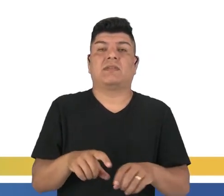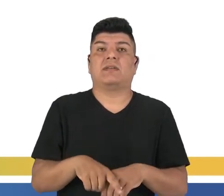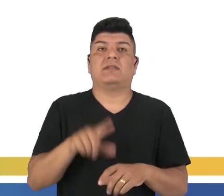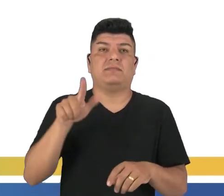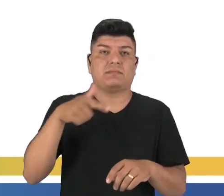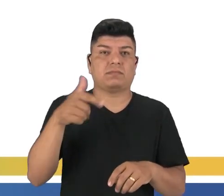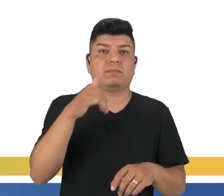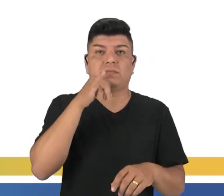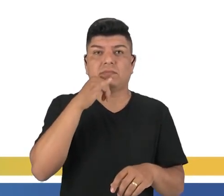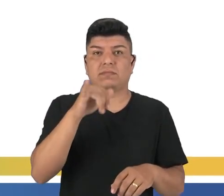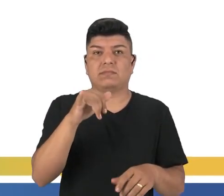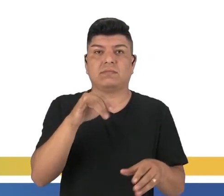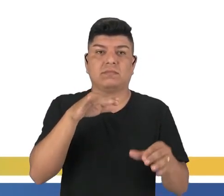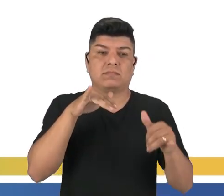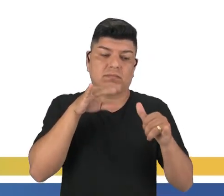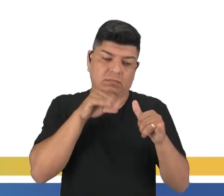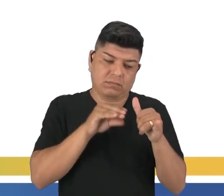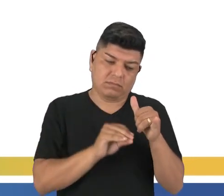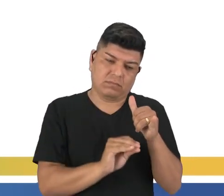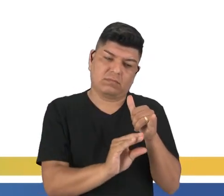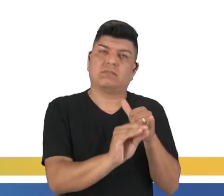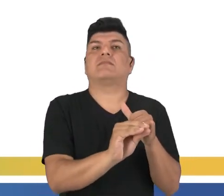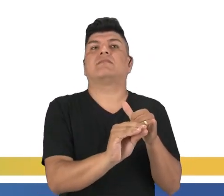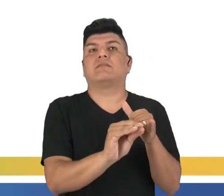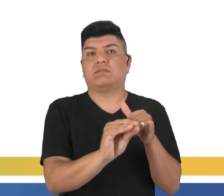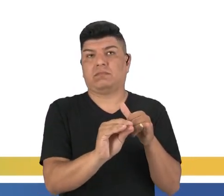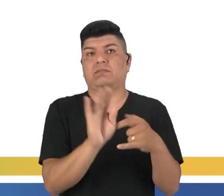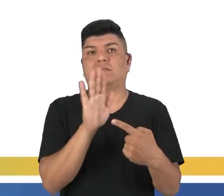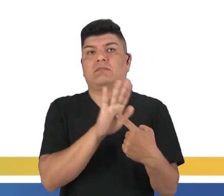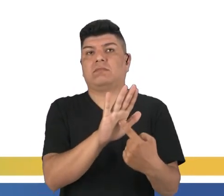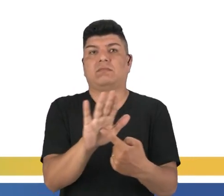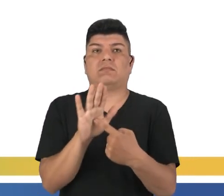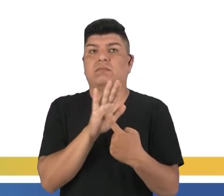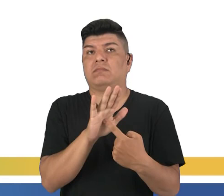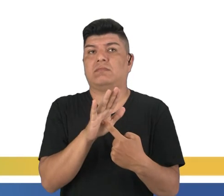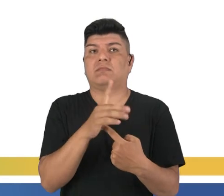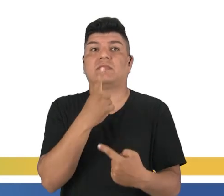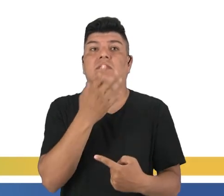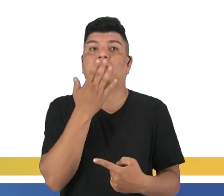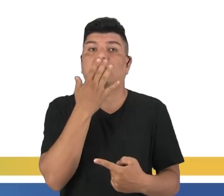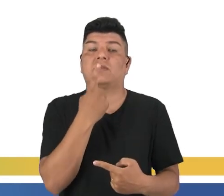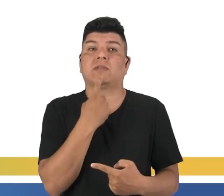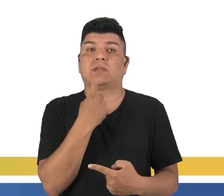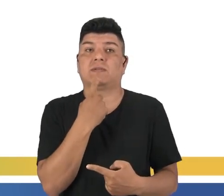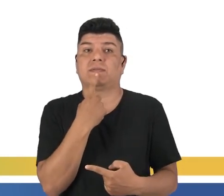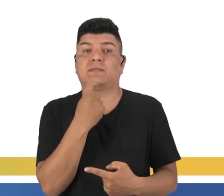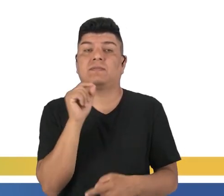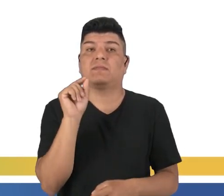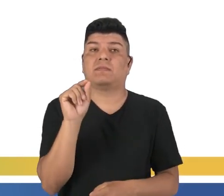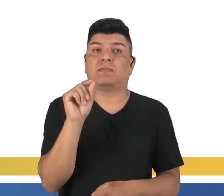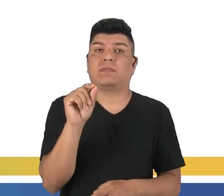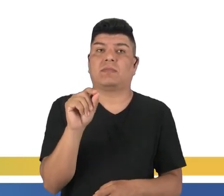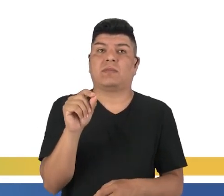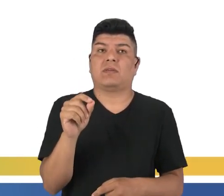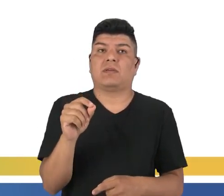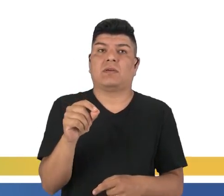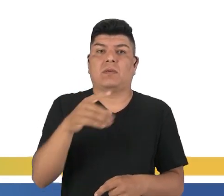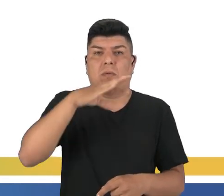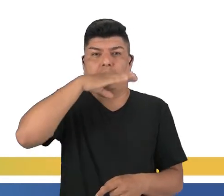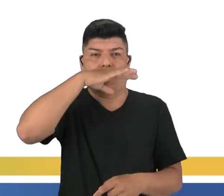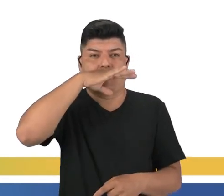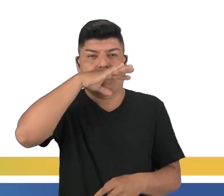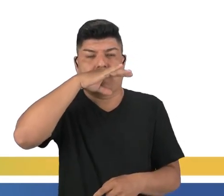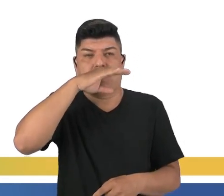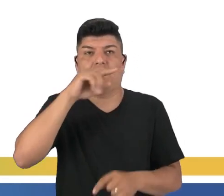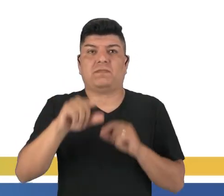energia térmica ali, que está sendo representada ali pela parte em vermelho, ela vai esquentar e aí vai